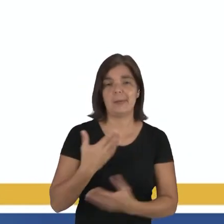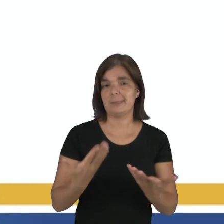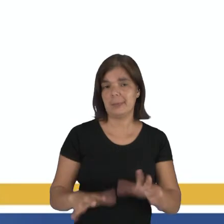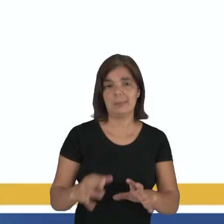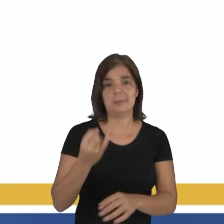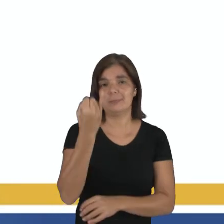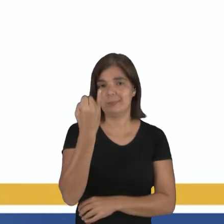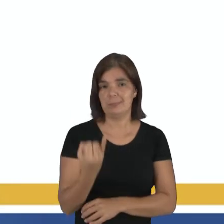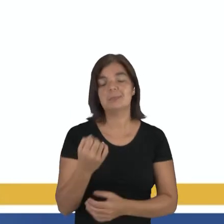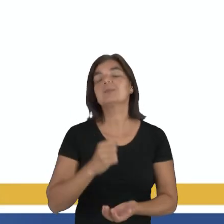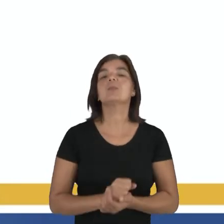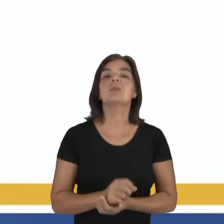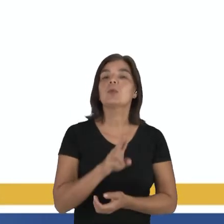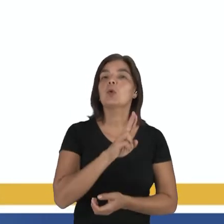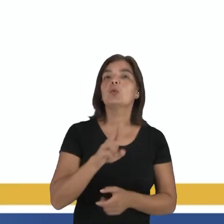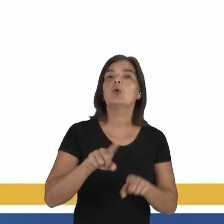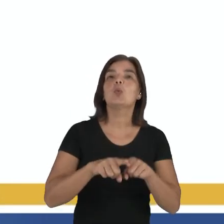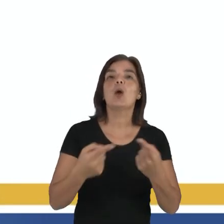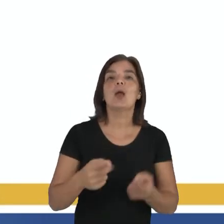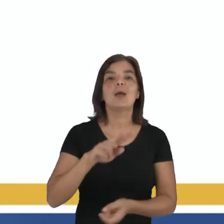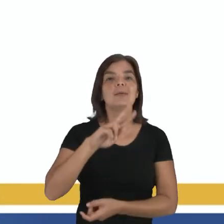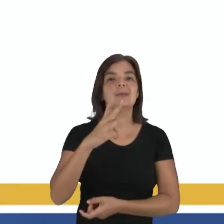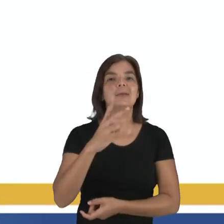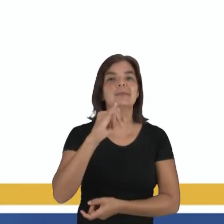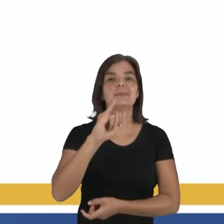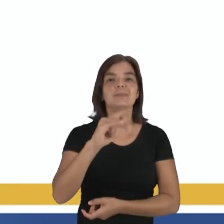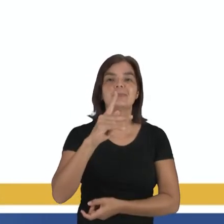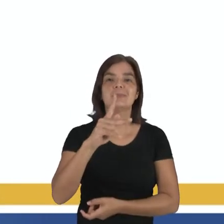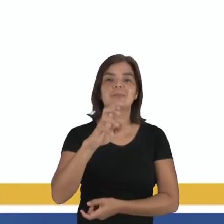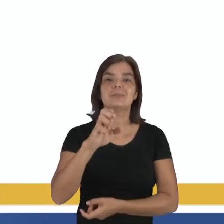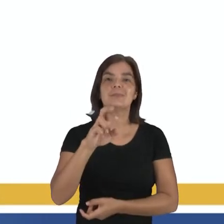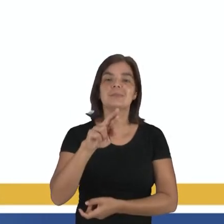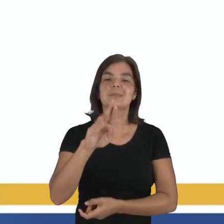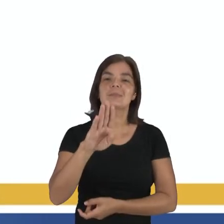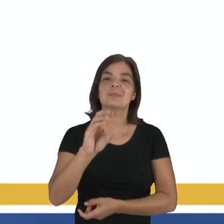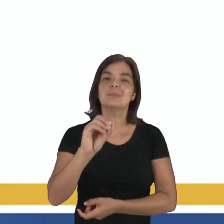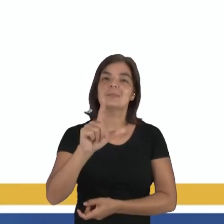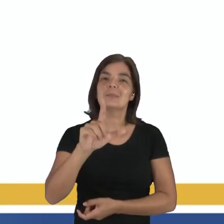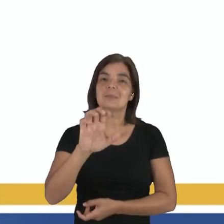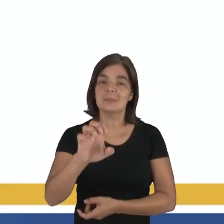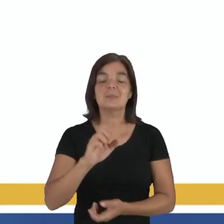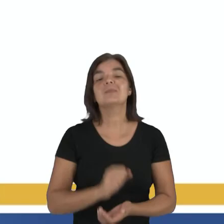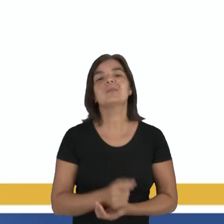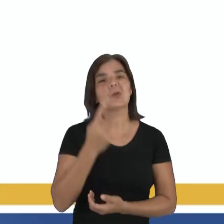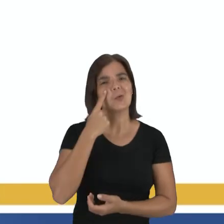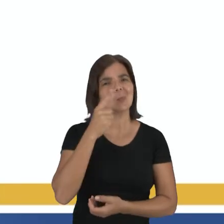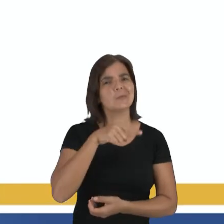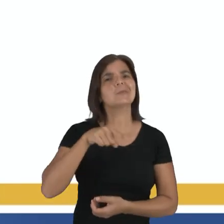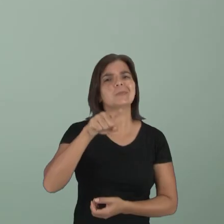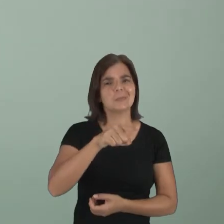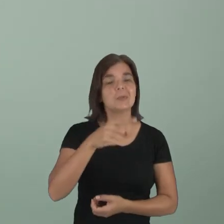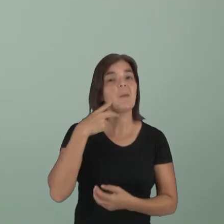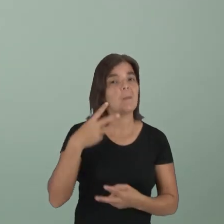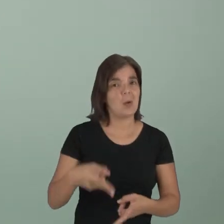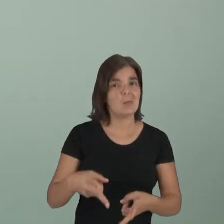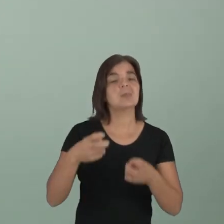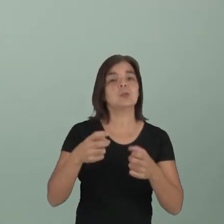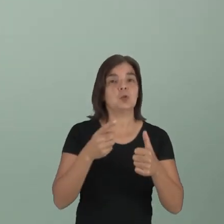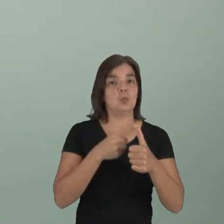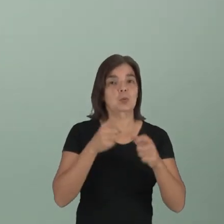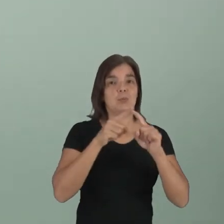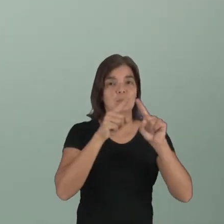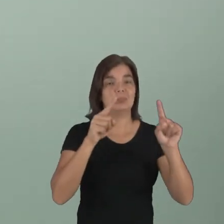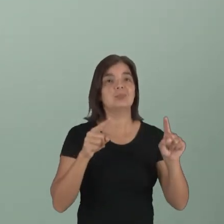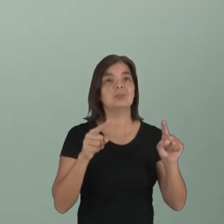emagrecer. O nome dessa figura de linguagem é hipérbole. Espero que vocês tenham percebido no